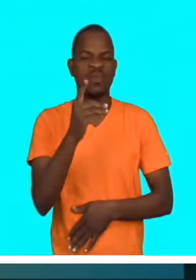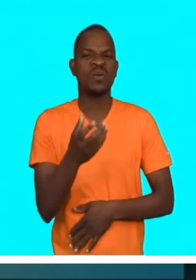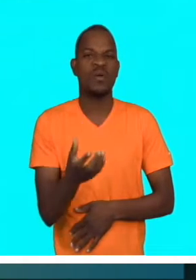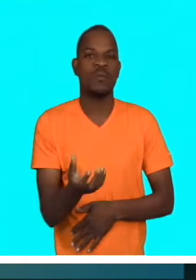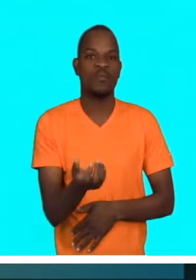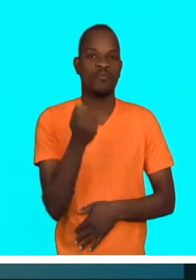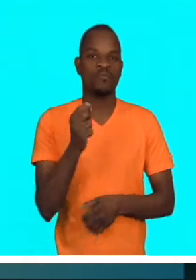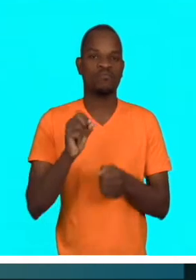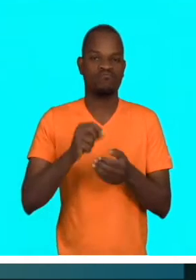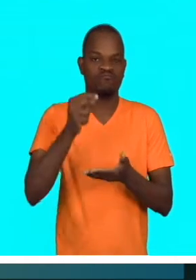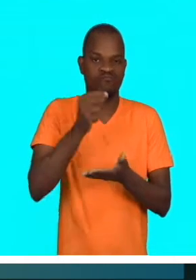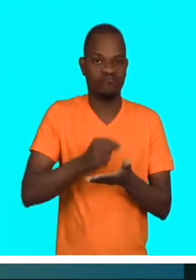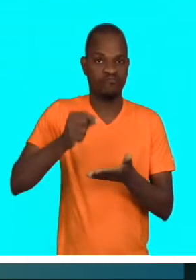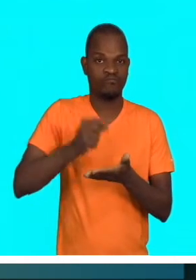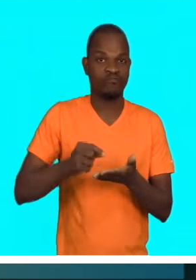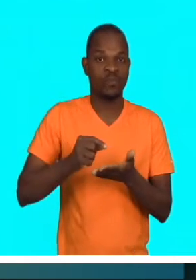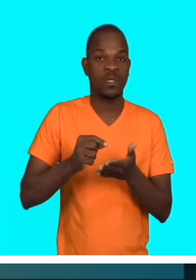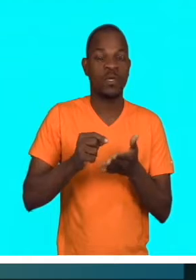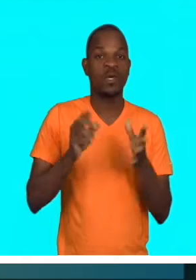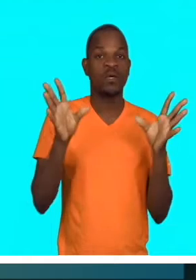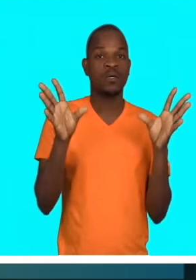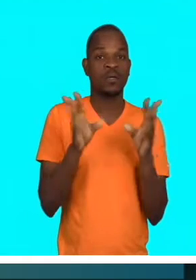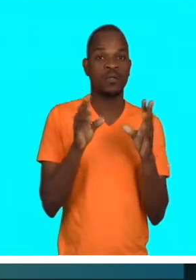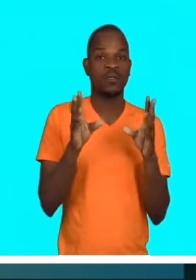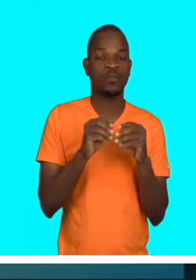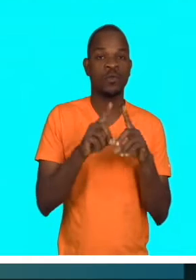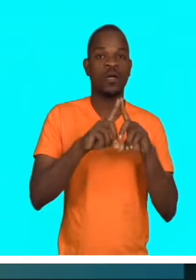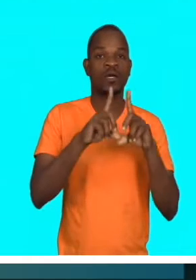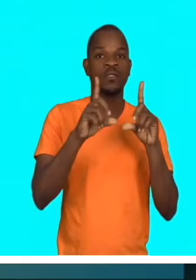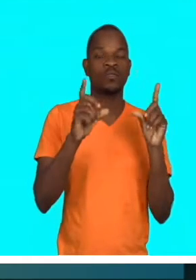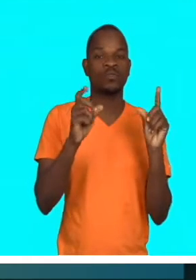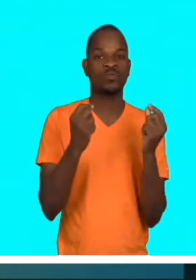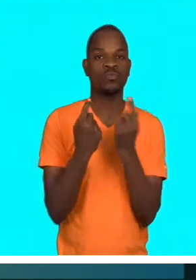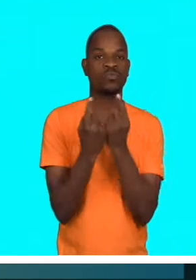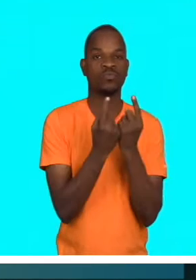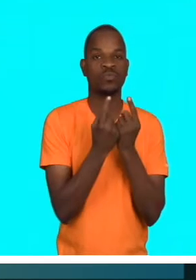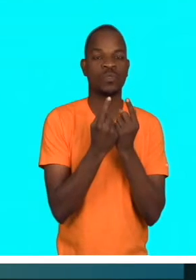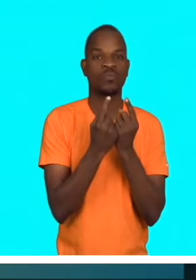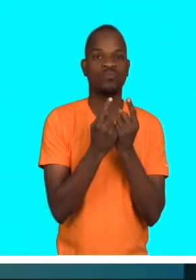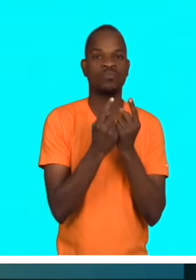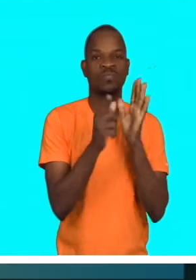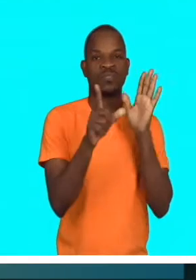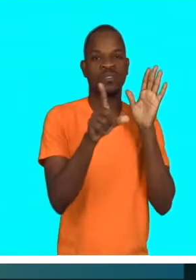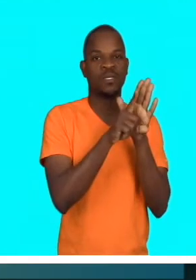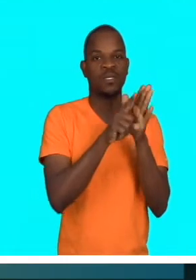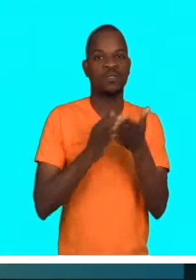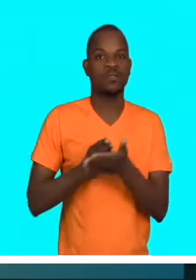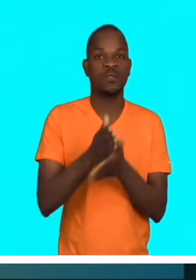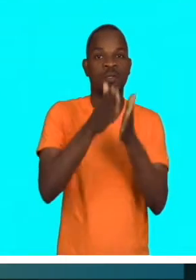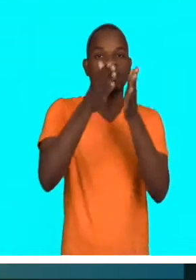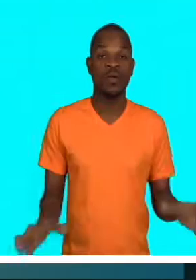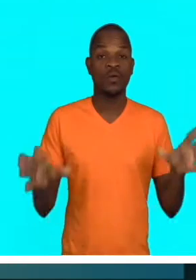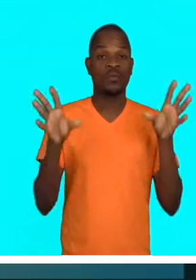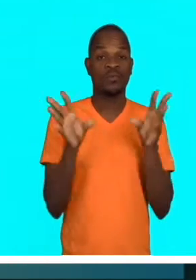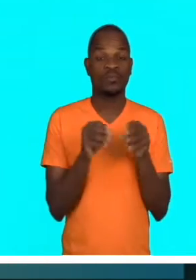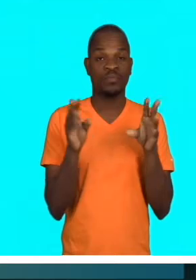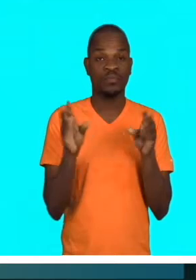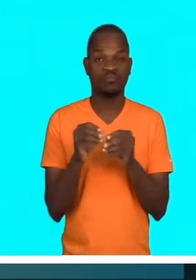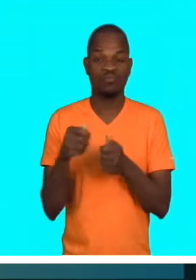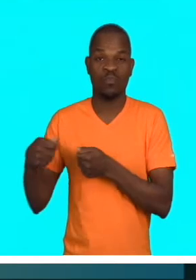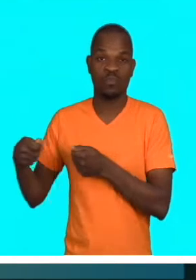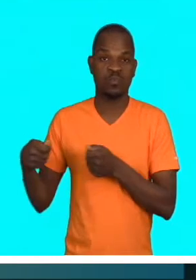de escrever um relatório sobre o ponto da situação da implementação da Convenção dos Direitos de Pessoas com Deficiência em Moçambique. Um